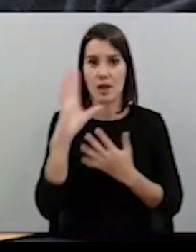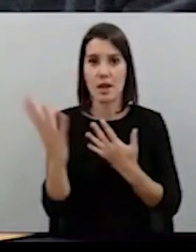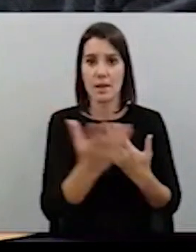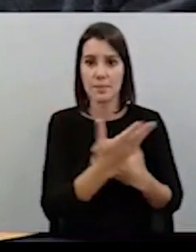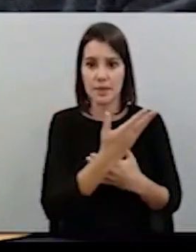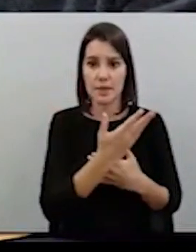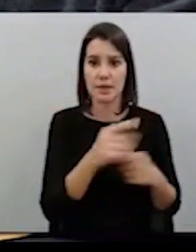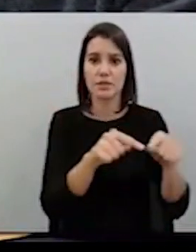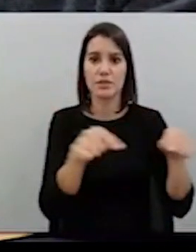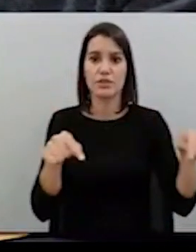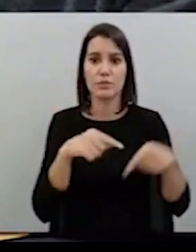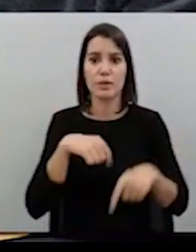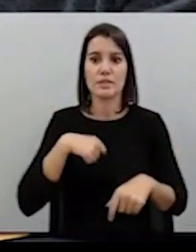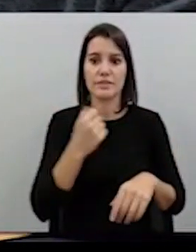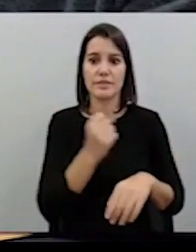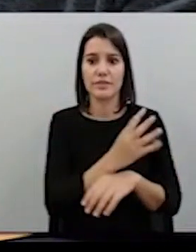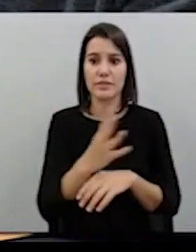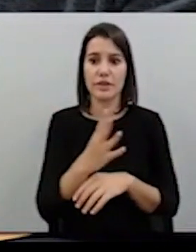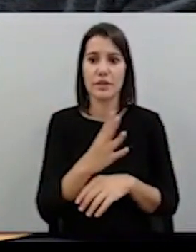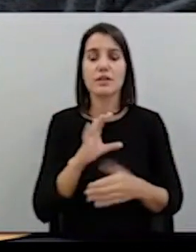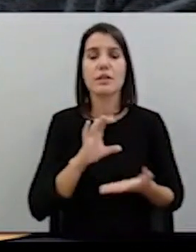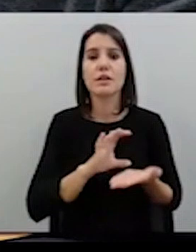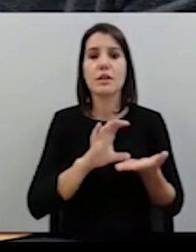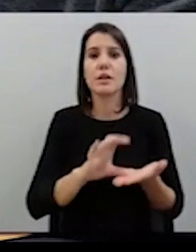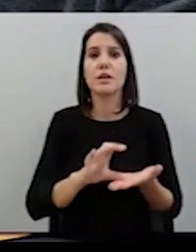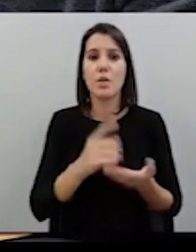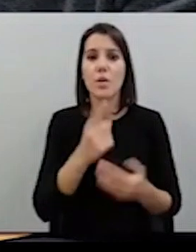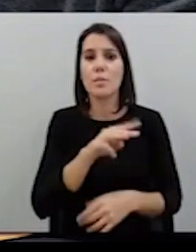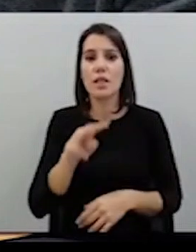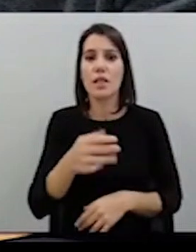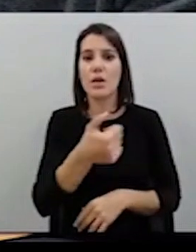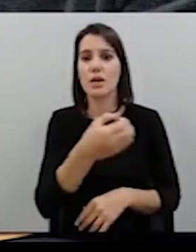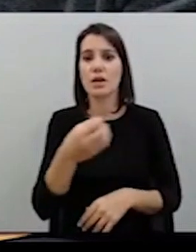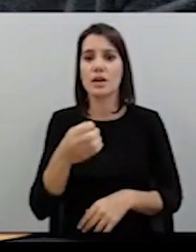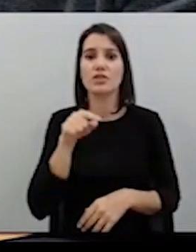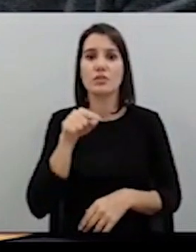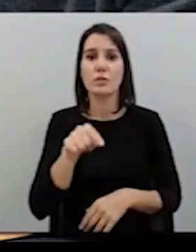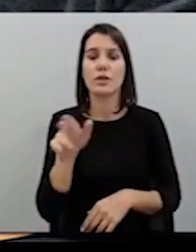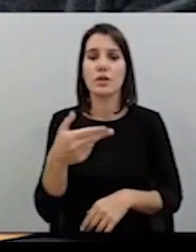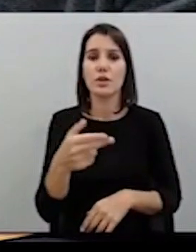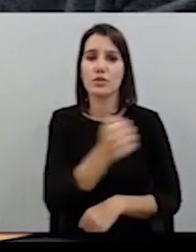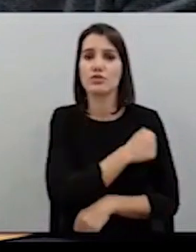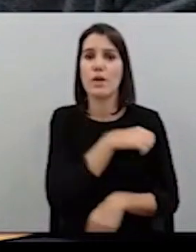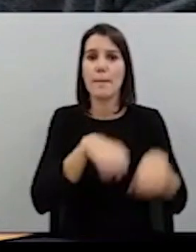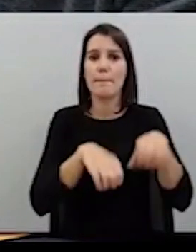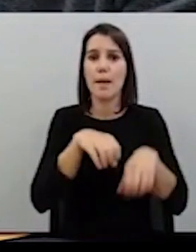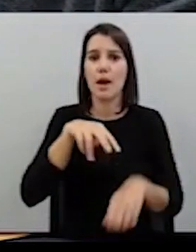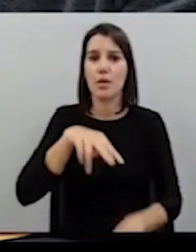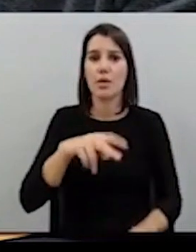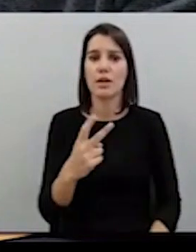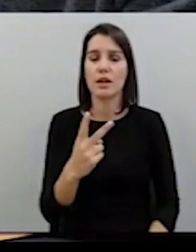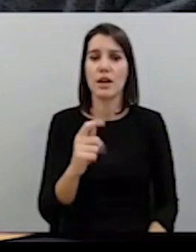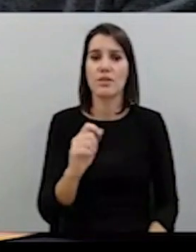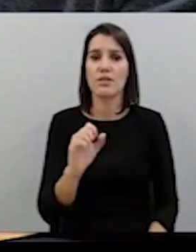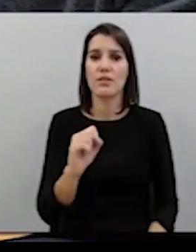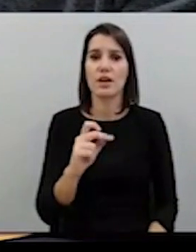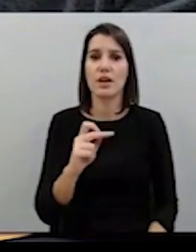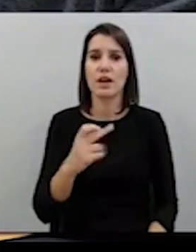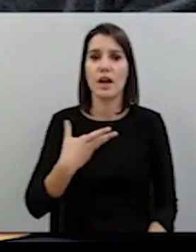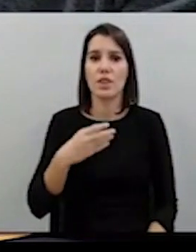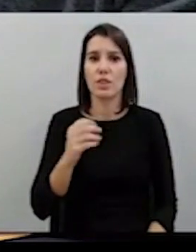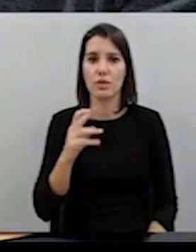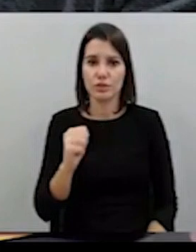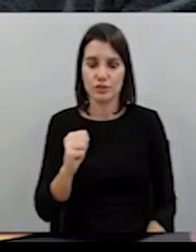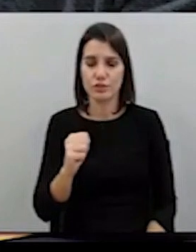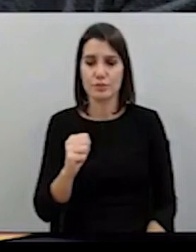uma verba de 1 milhão e 500 mil euros para o bairro dos Navegadores. Isto para, de uma vez por todas, retomar uma das